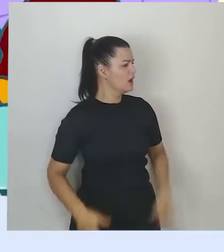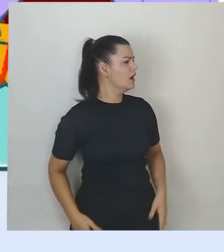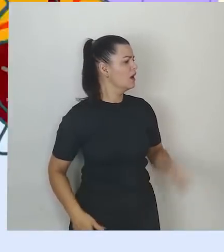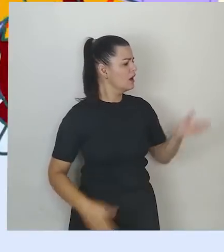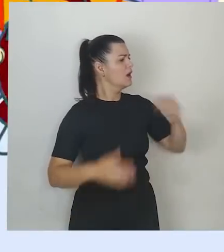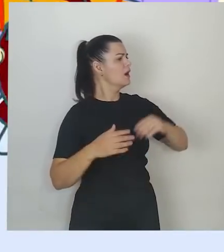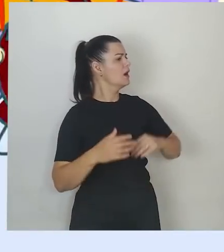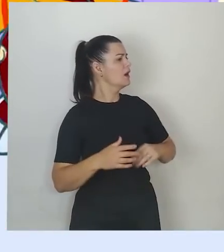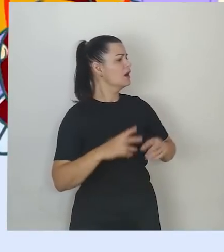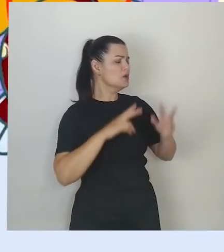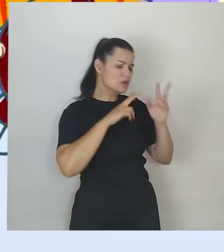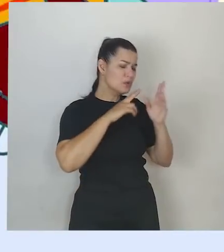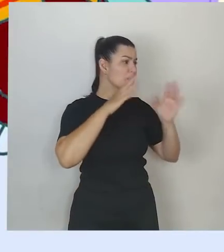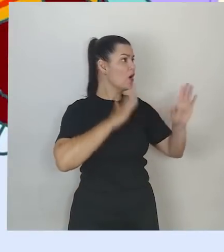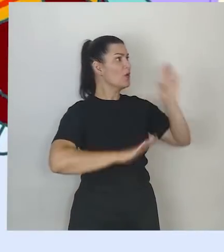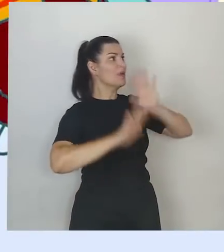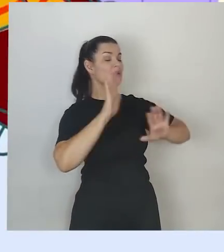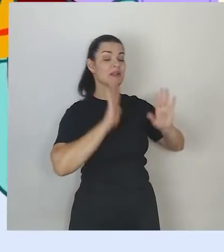Jabu!